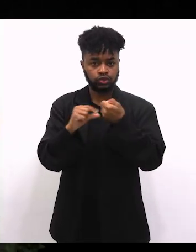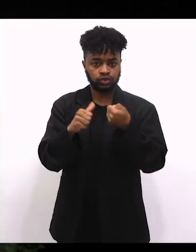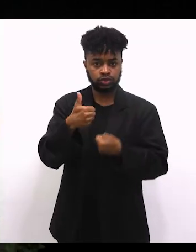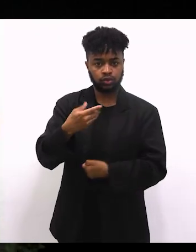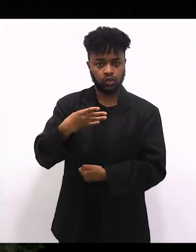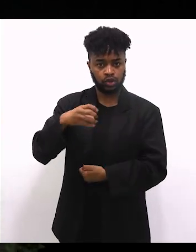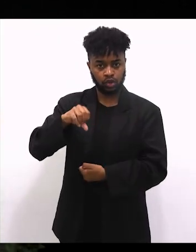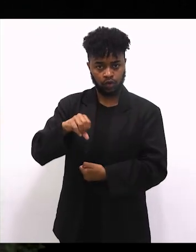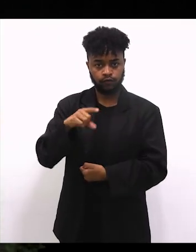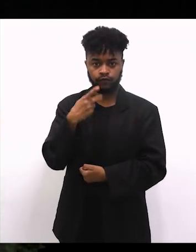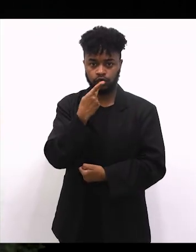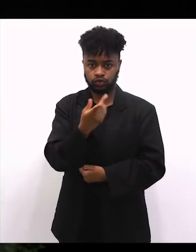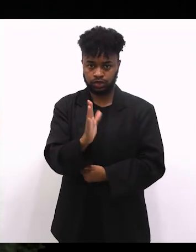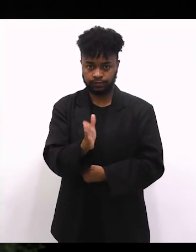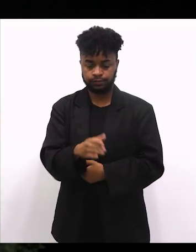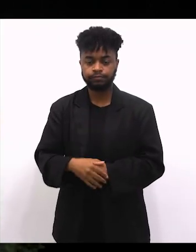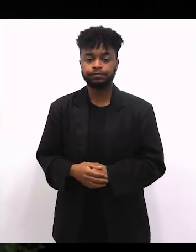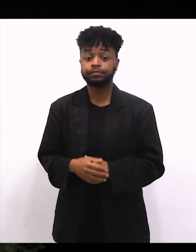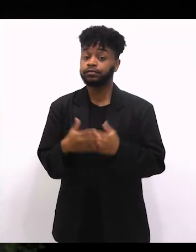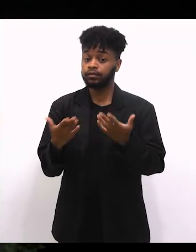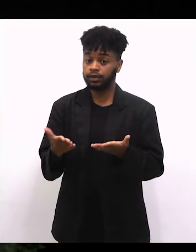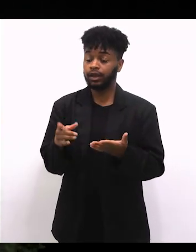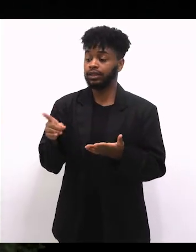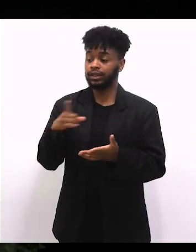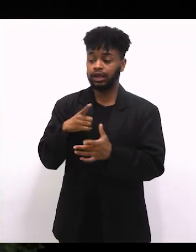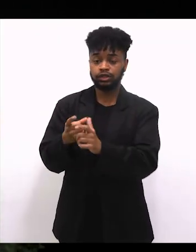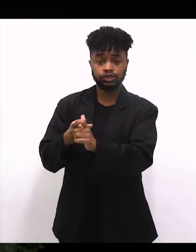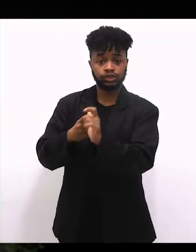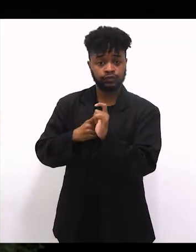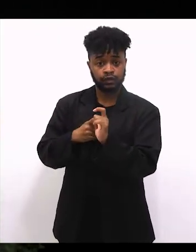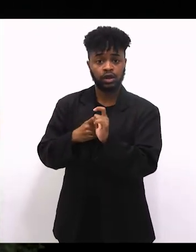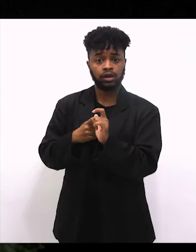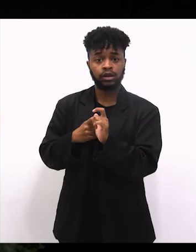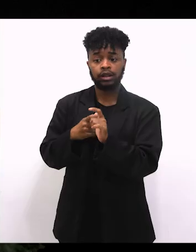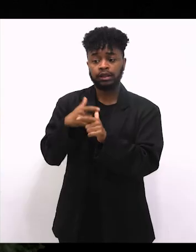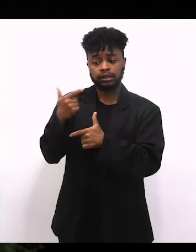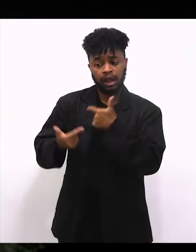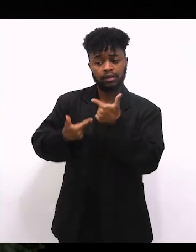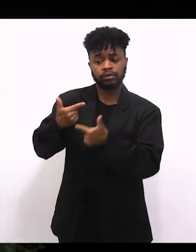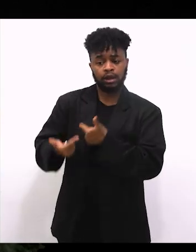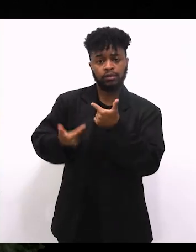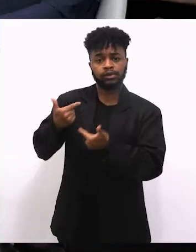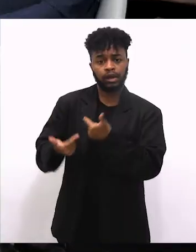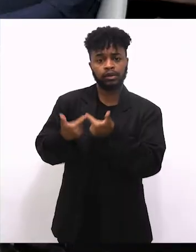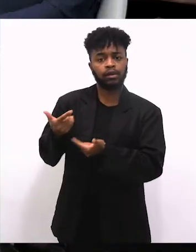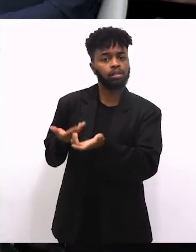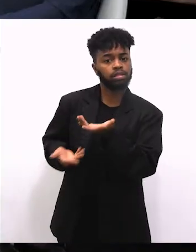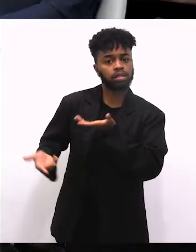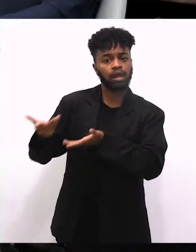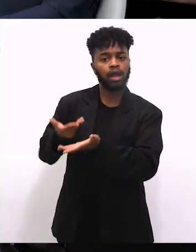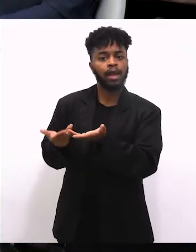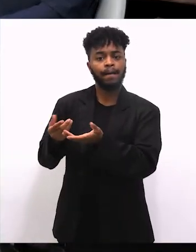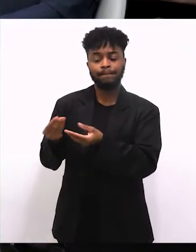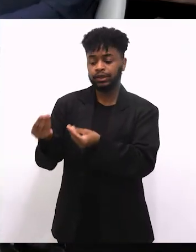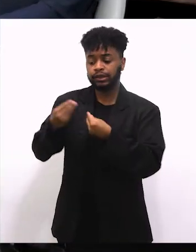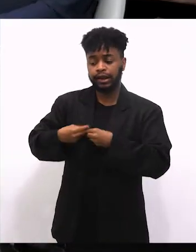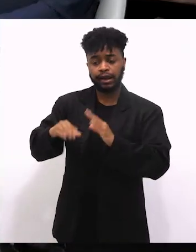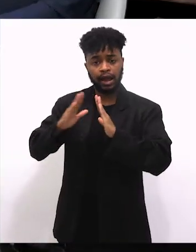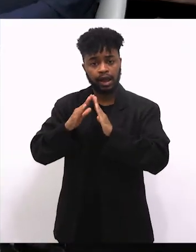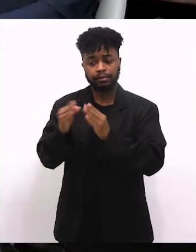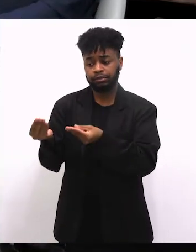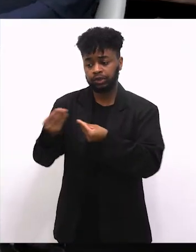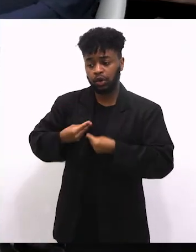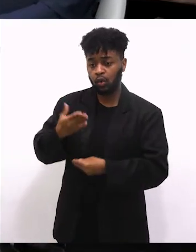citado. Então, ela vai adquirindo aquela dívida e ela começa a trabalhar em troca de moradia,